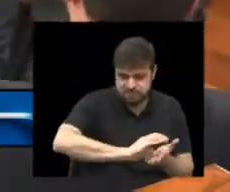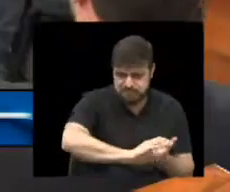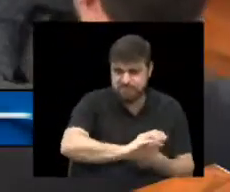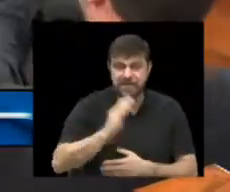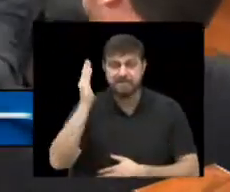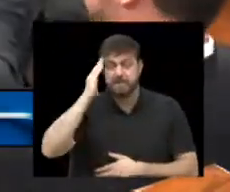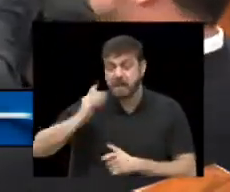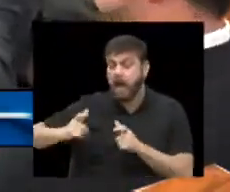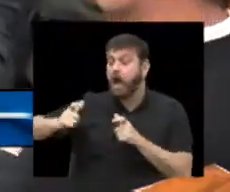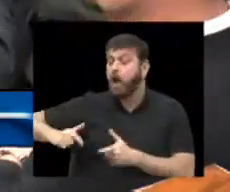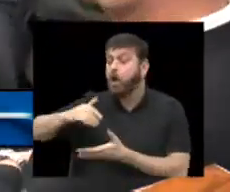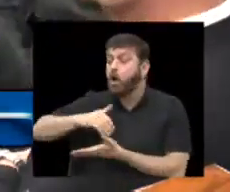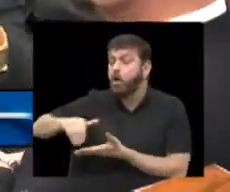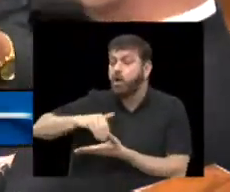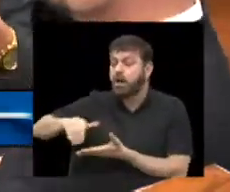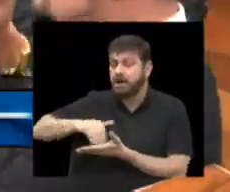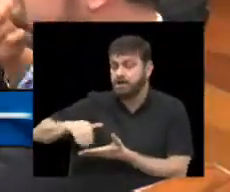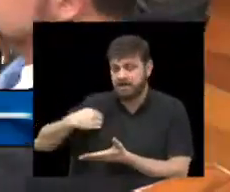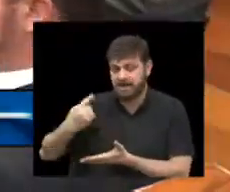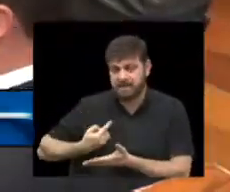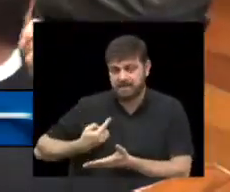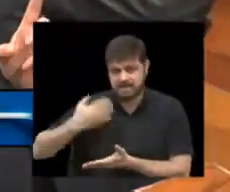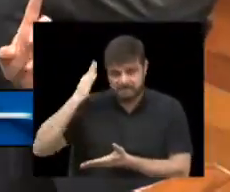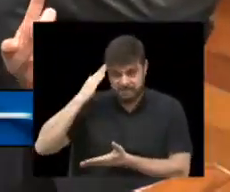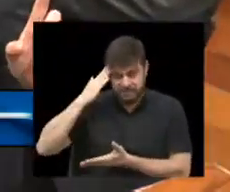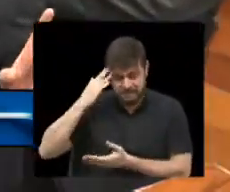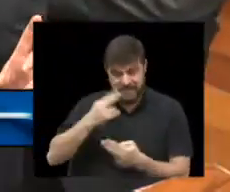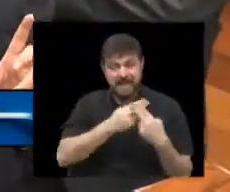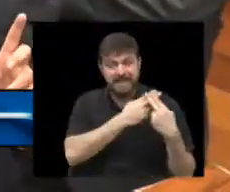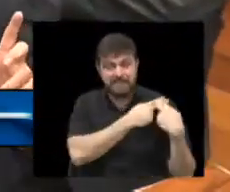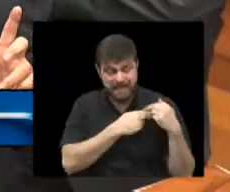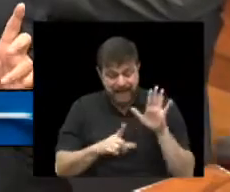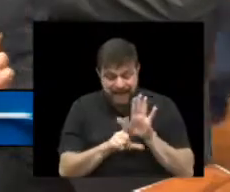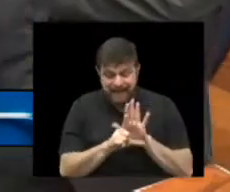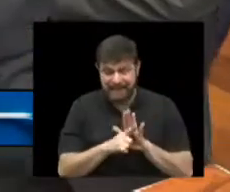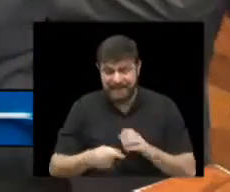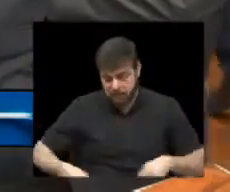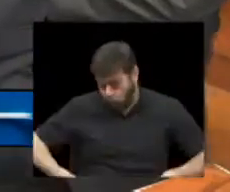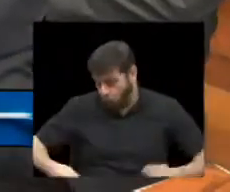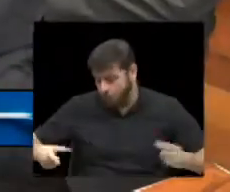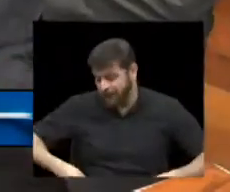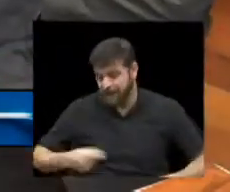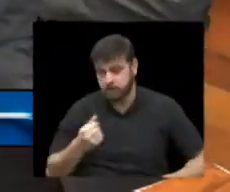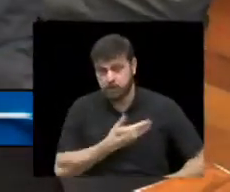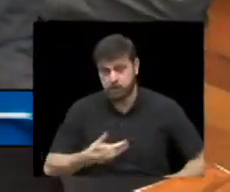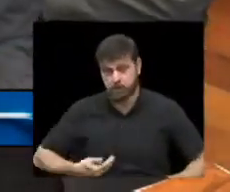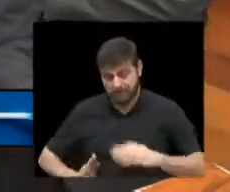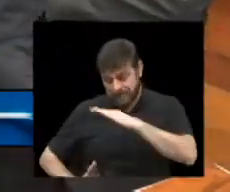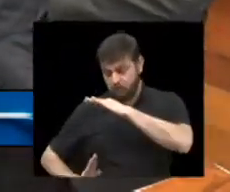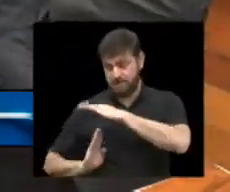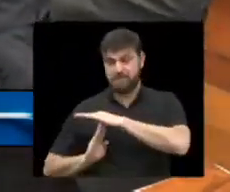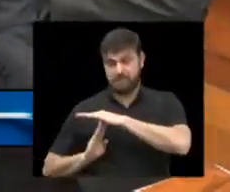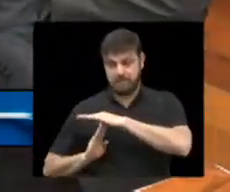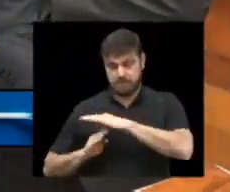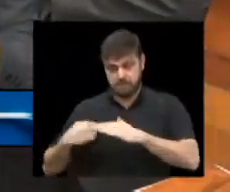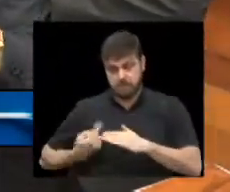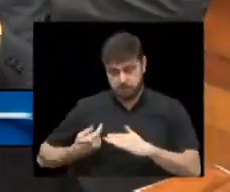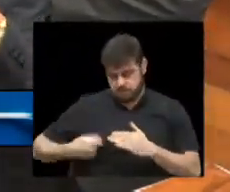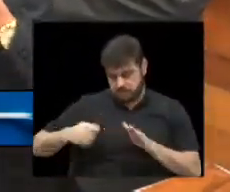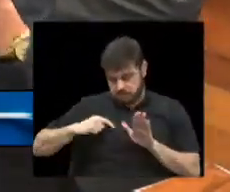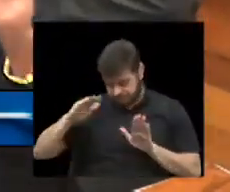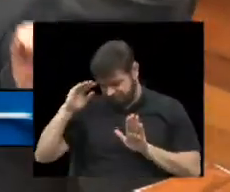tirando, respeitando a lei de responsabilidade fiscal. É isso que tem que se entender. É aí que a gente vai